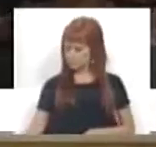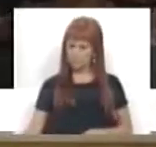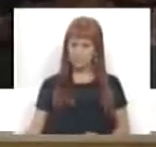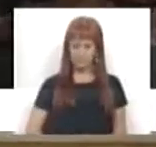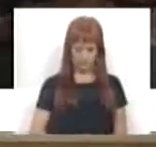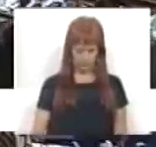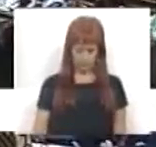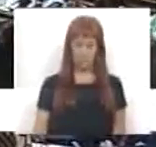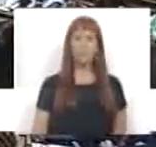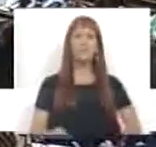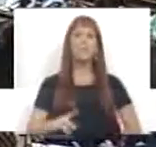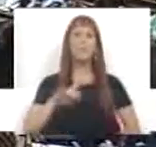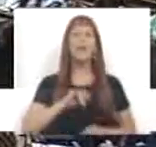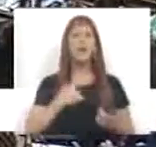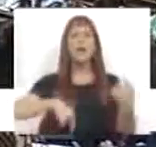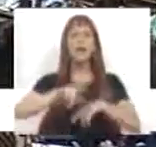E até